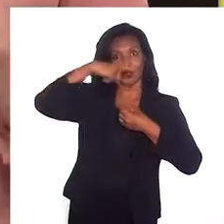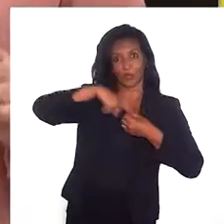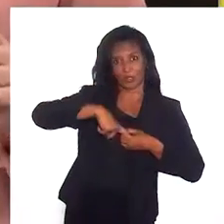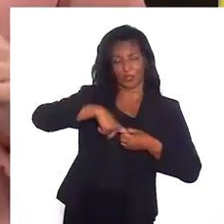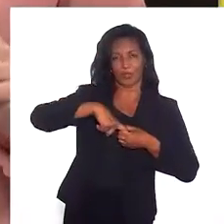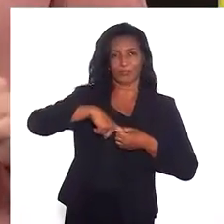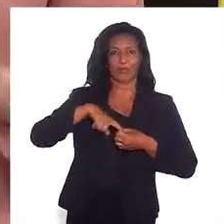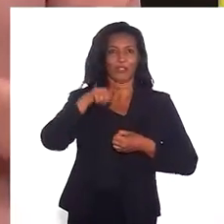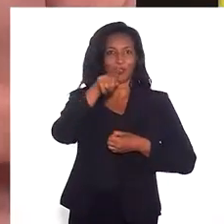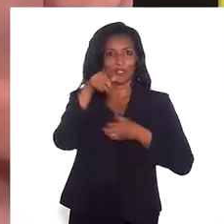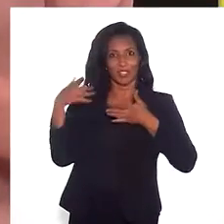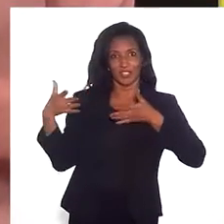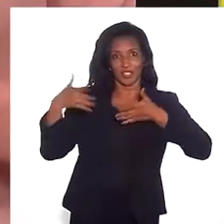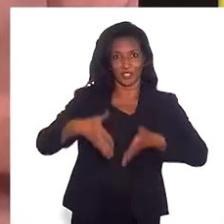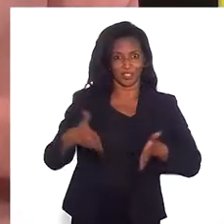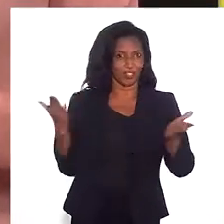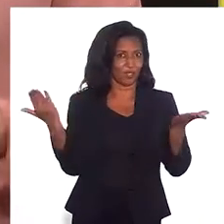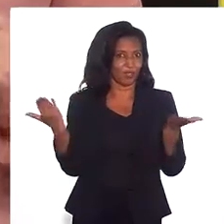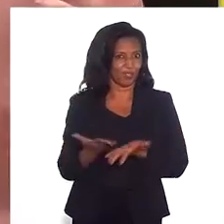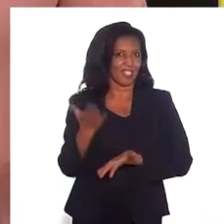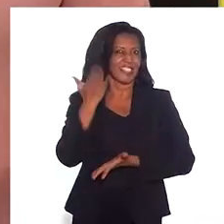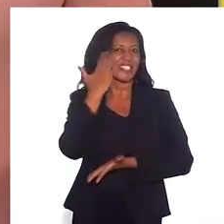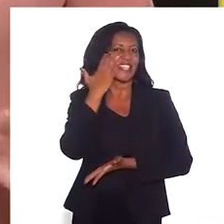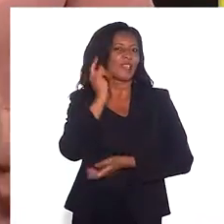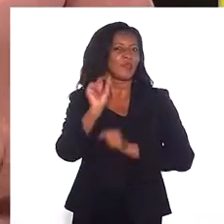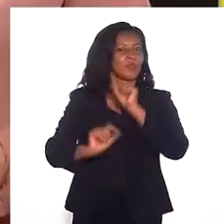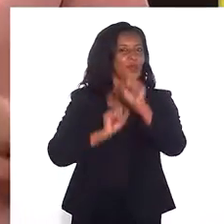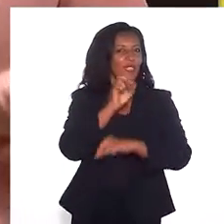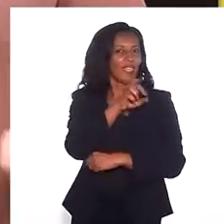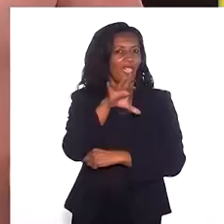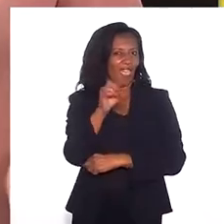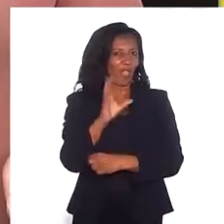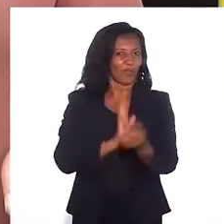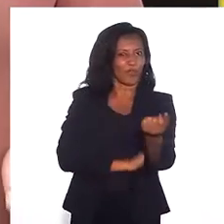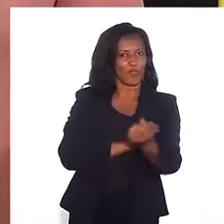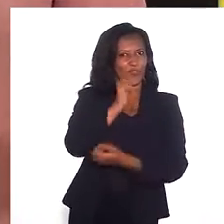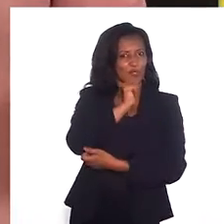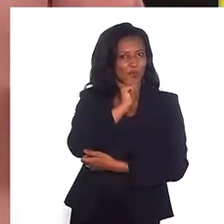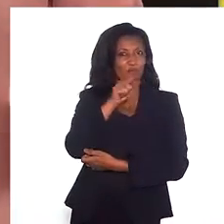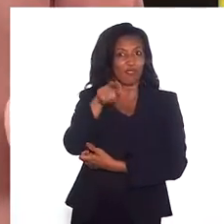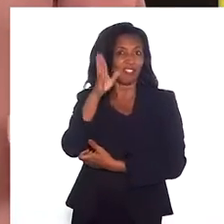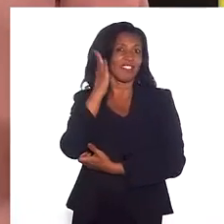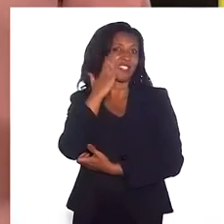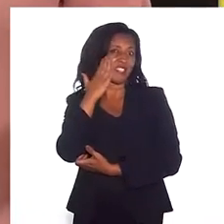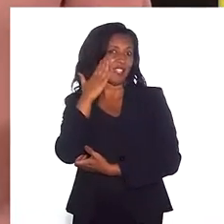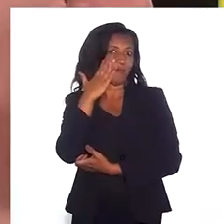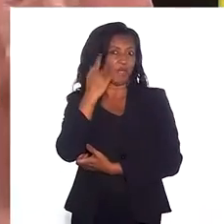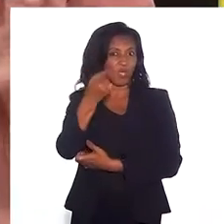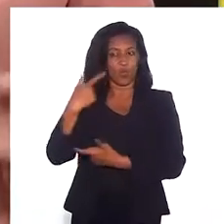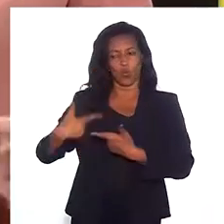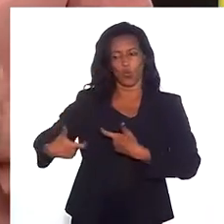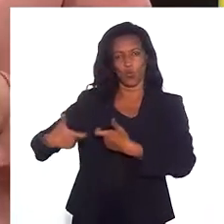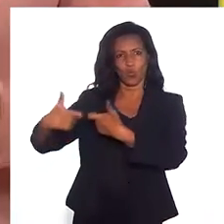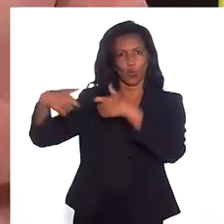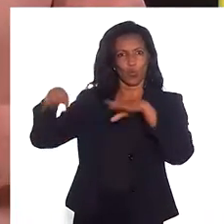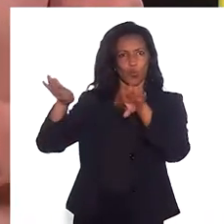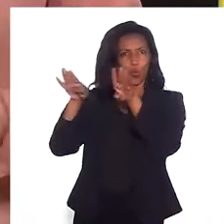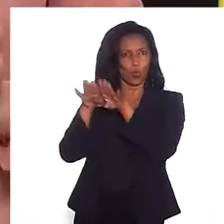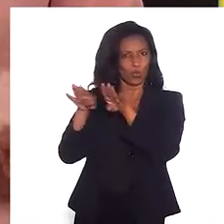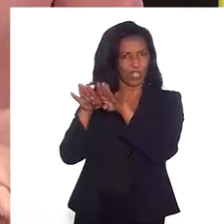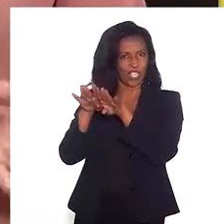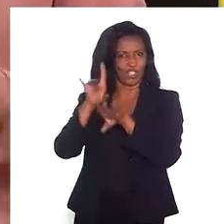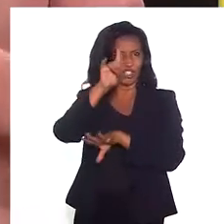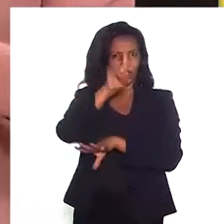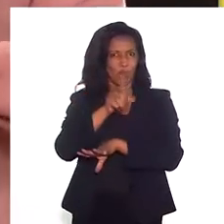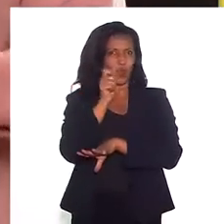Estamos de volta. Você que chegou agora, sabe do que se trata o ecofeminismo? Você já deve saber que lutar pela igualdade